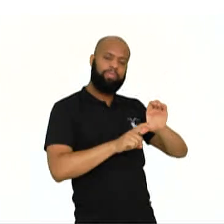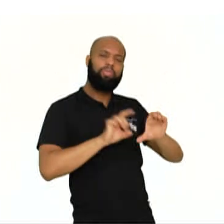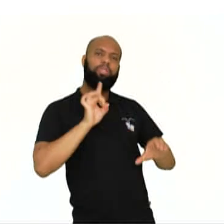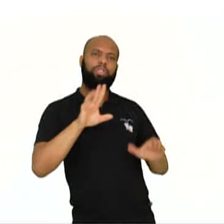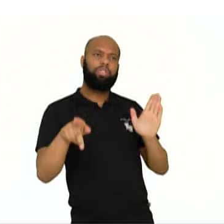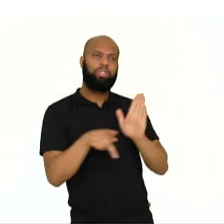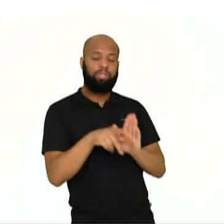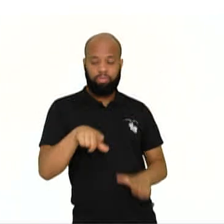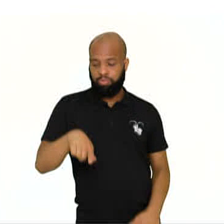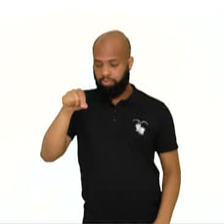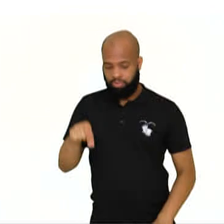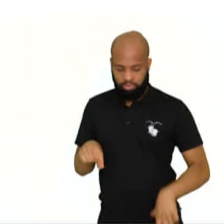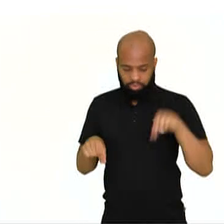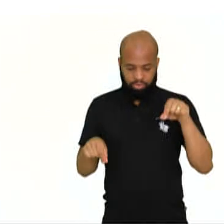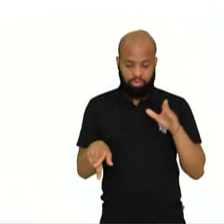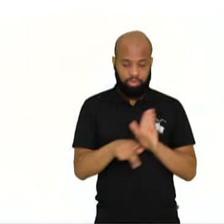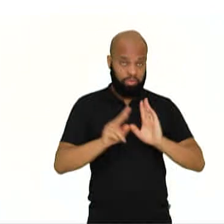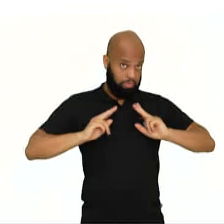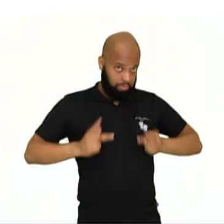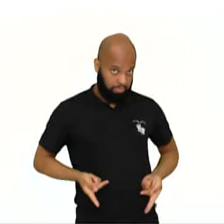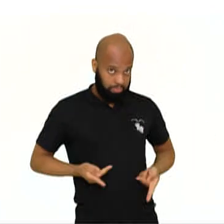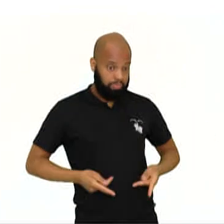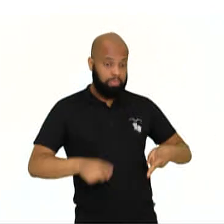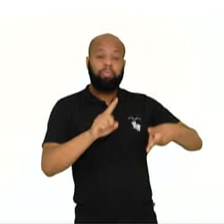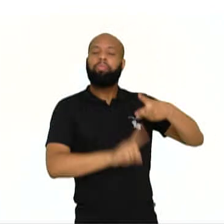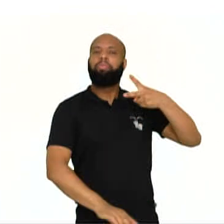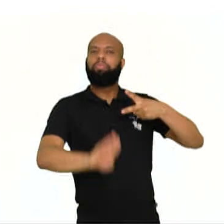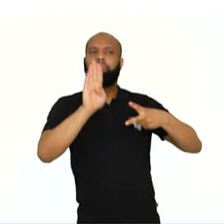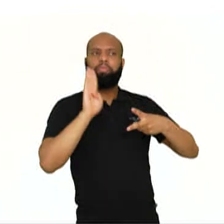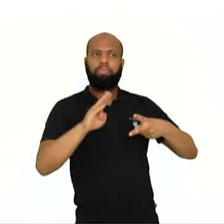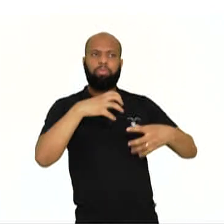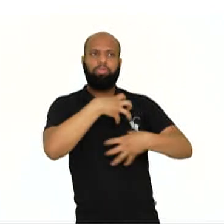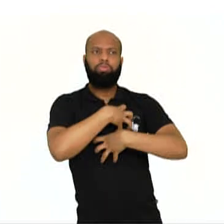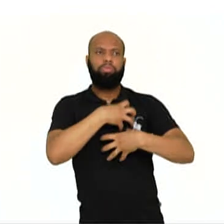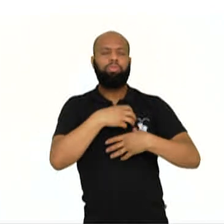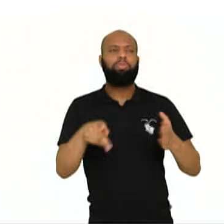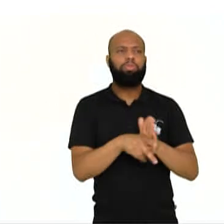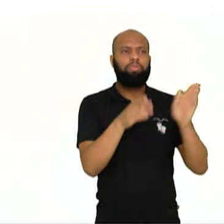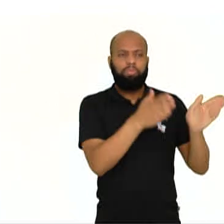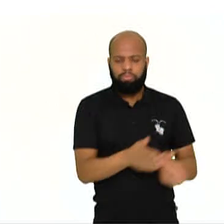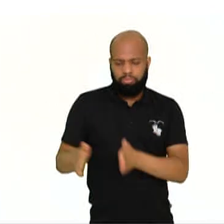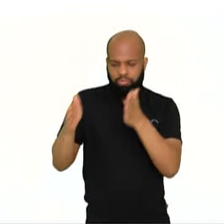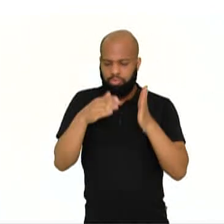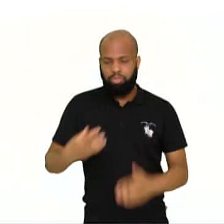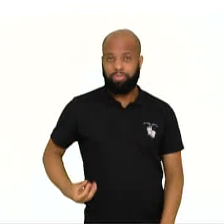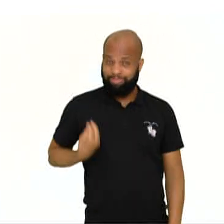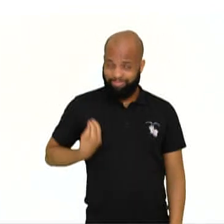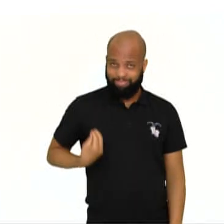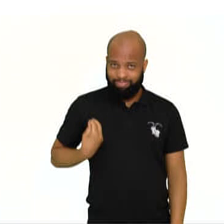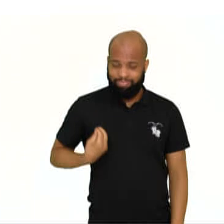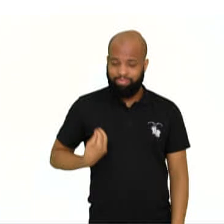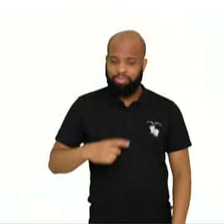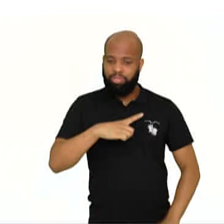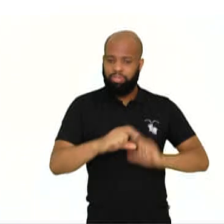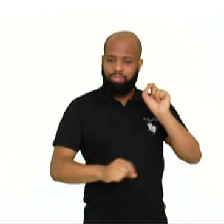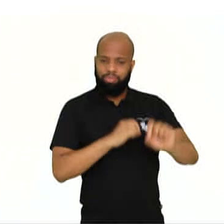das escolhas dos homens. Ou B, o modo de produção da vida material condiciona o processo